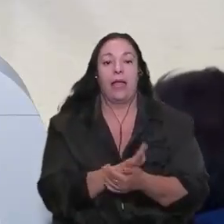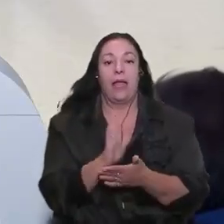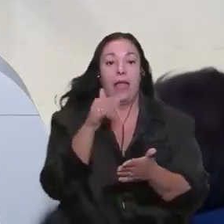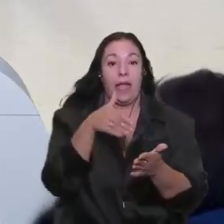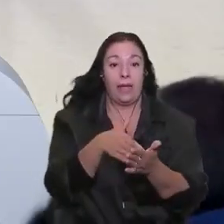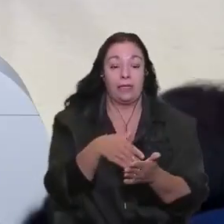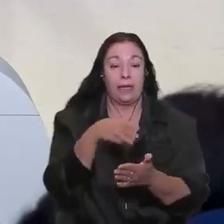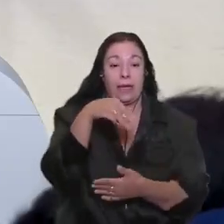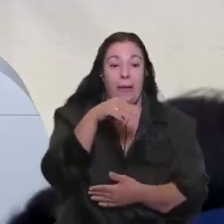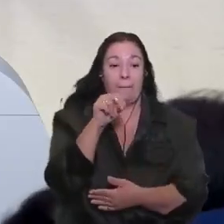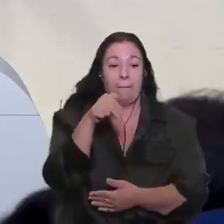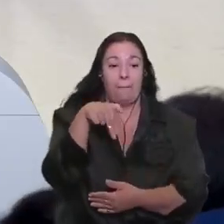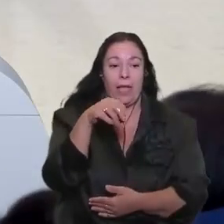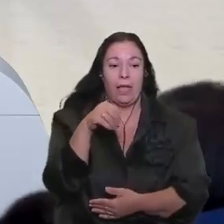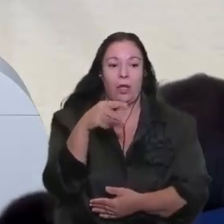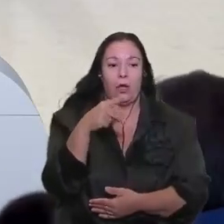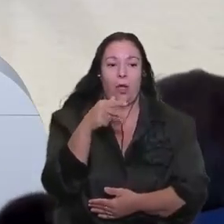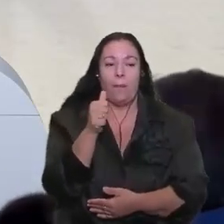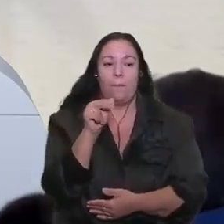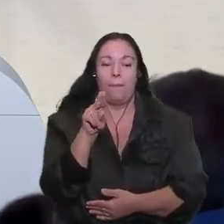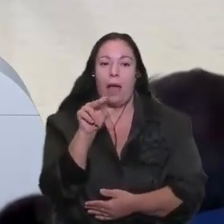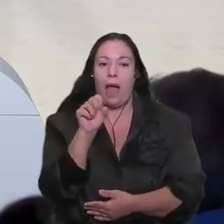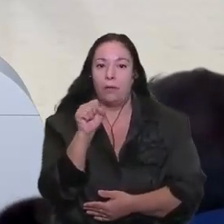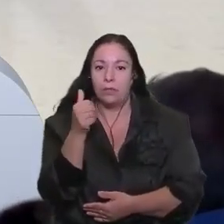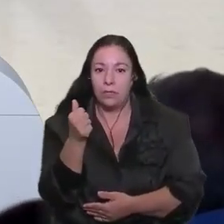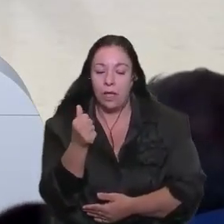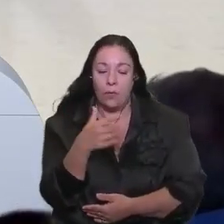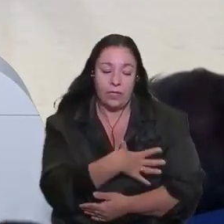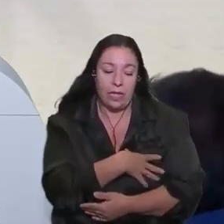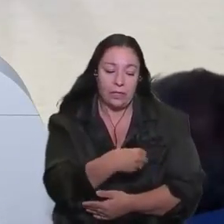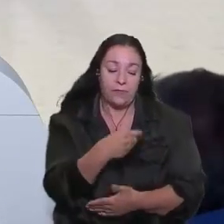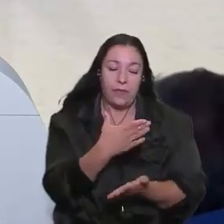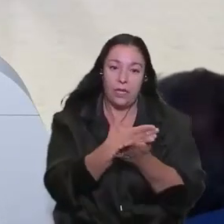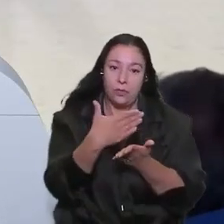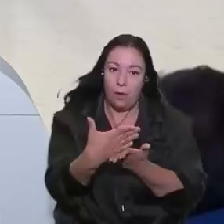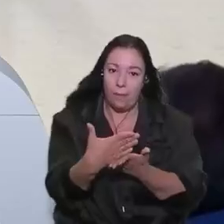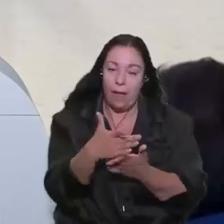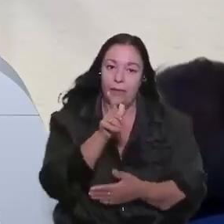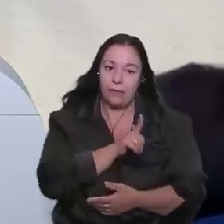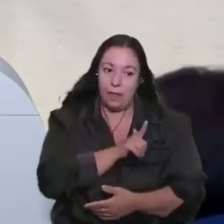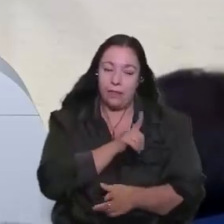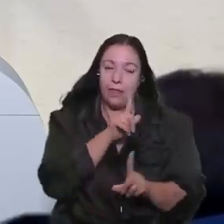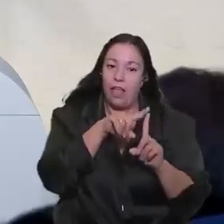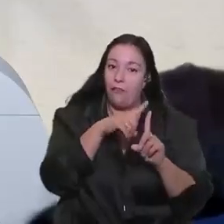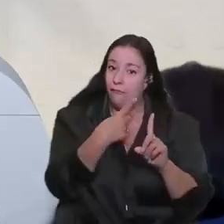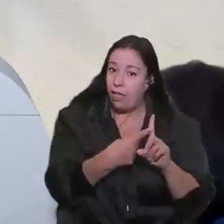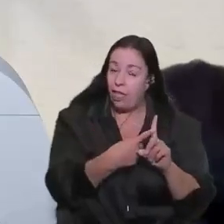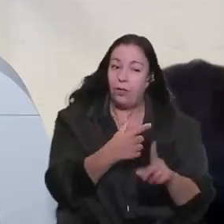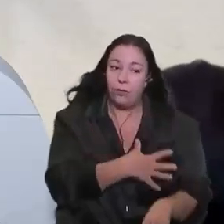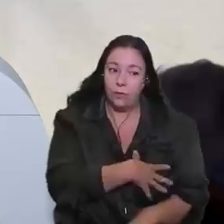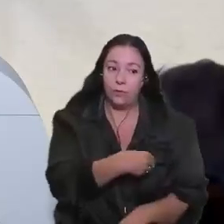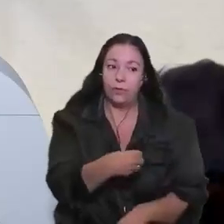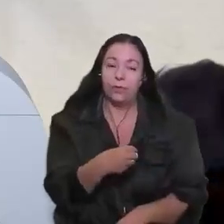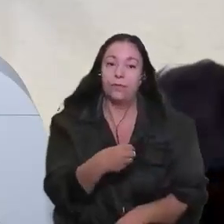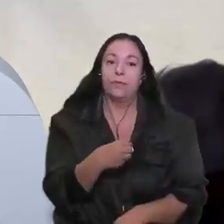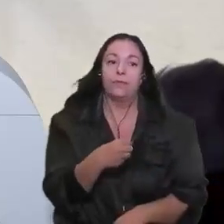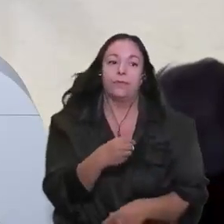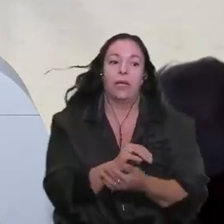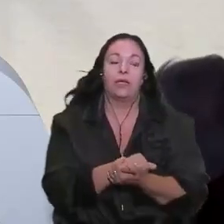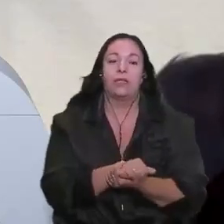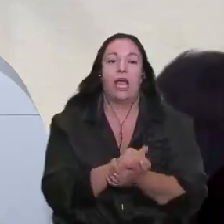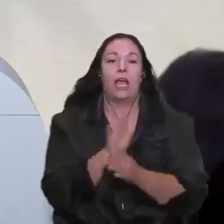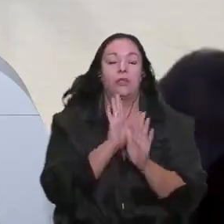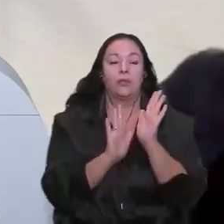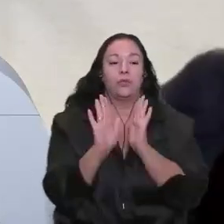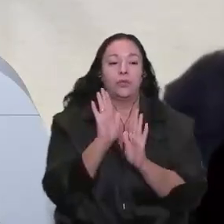na menopausa quando as filhas começam a ter filhos, né? Porque elas vão ter que ajudar a cuidar do bando,